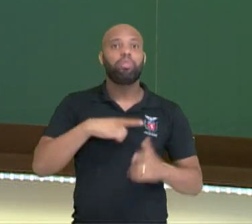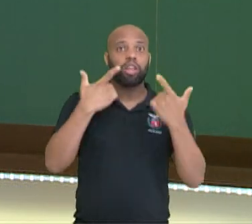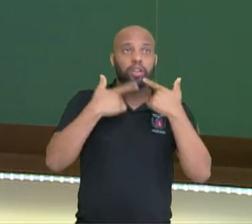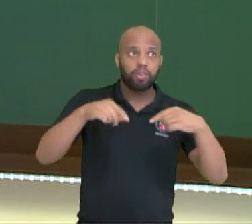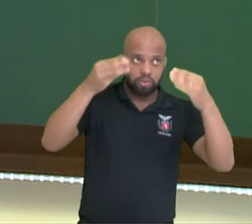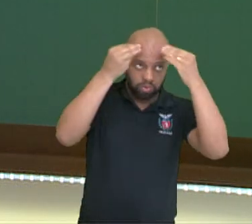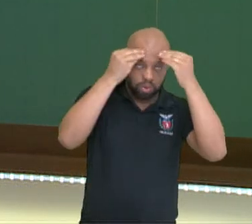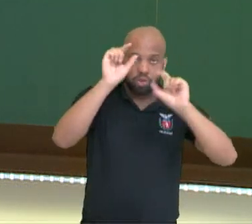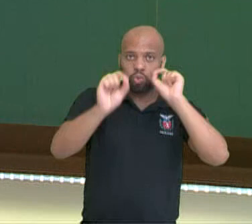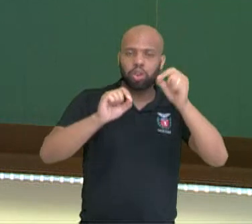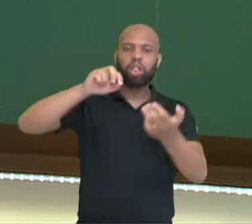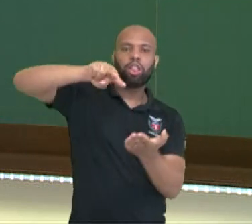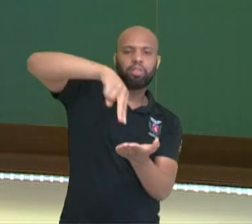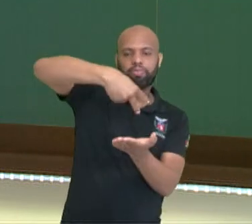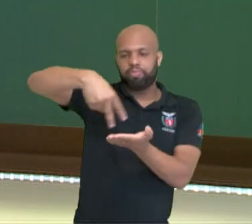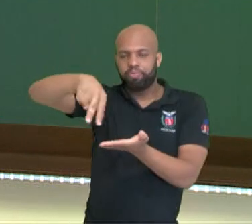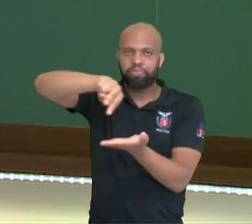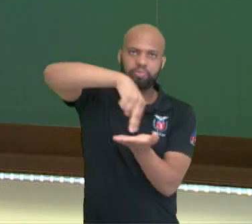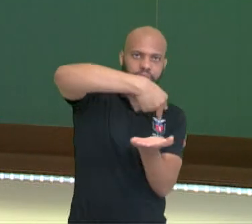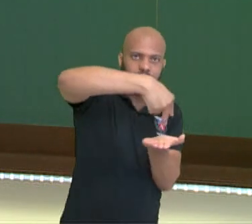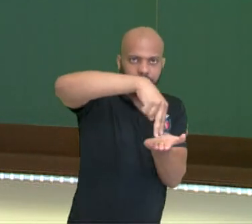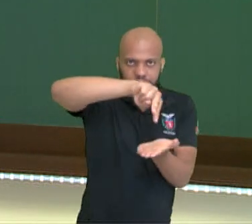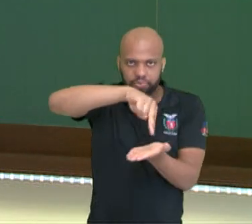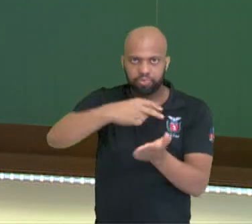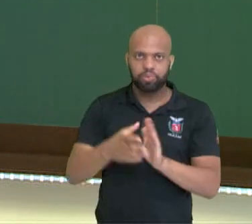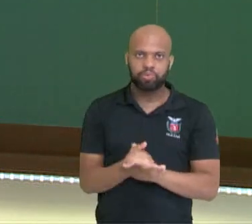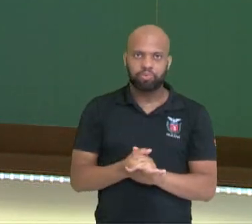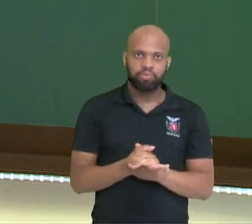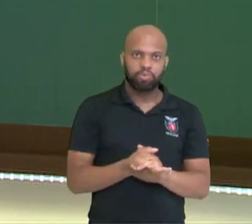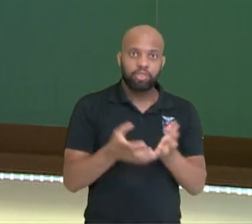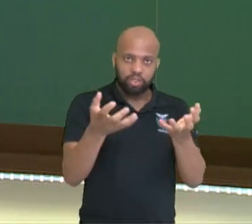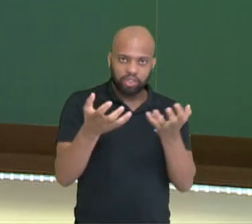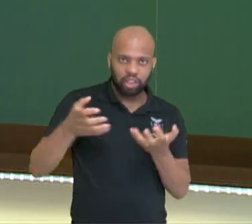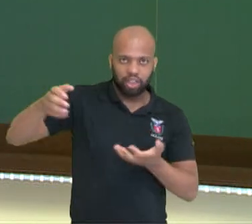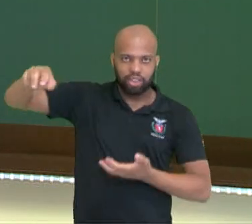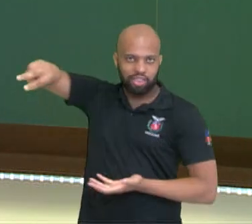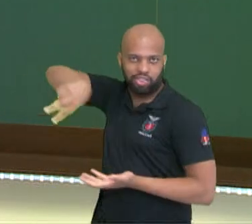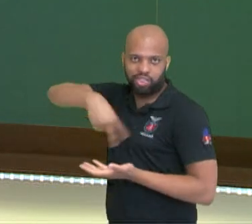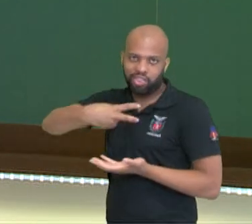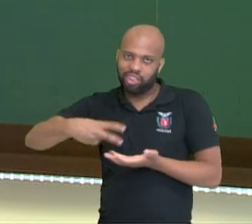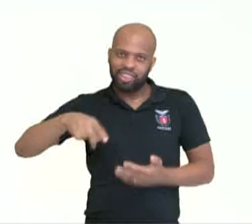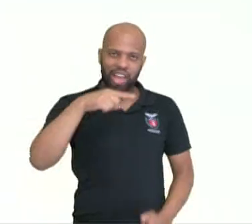é a dança. Vamos